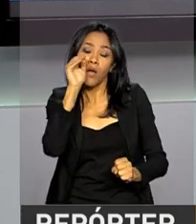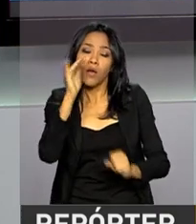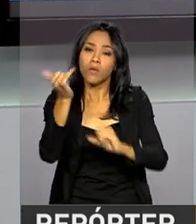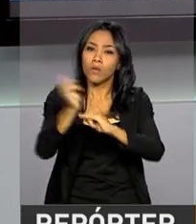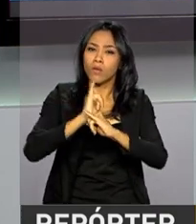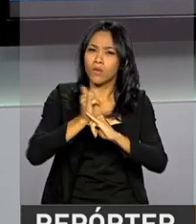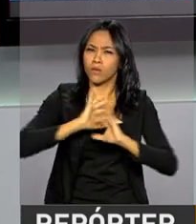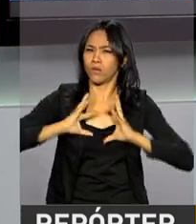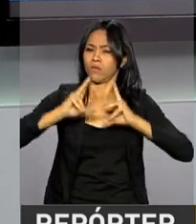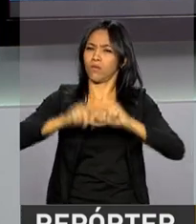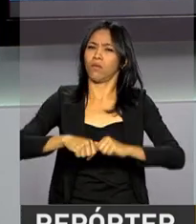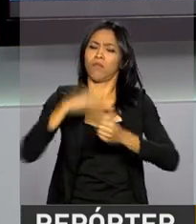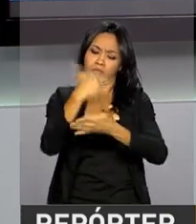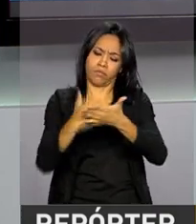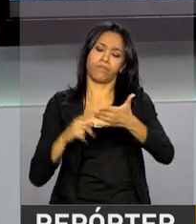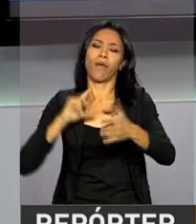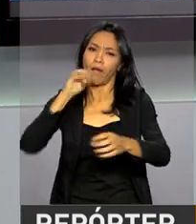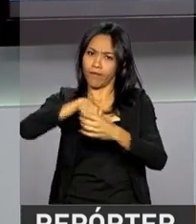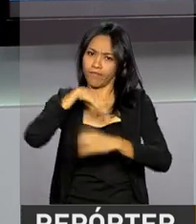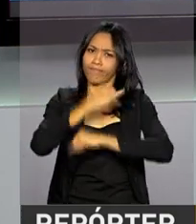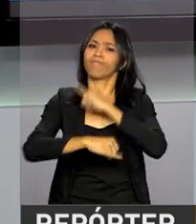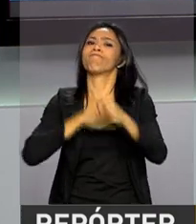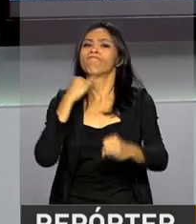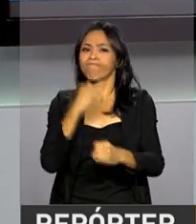E toda a programação também está na nossa